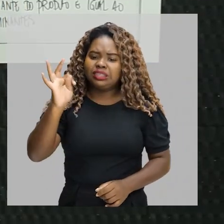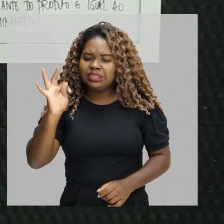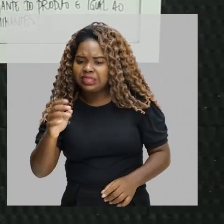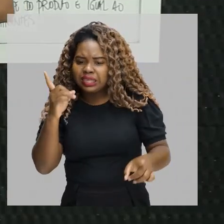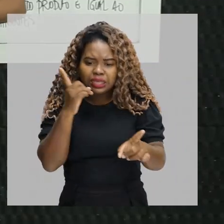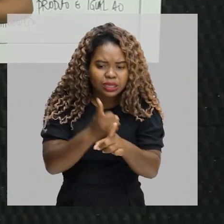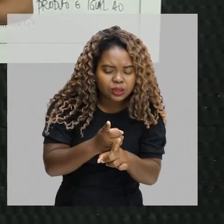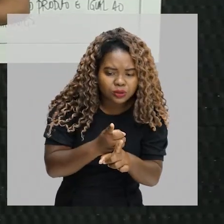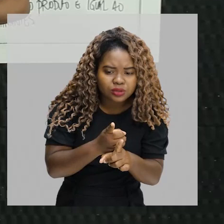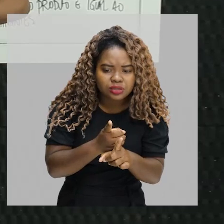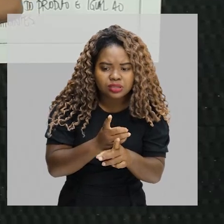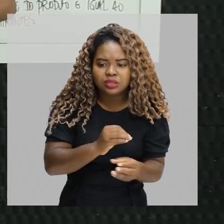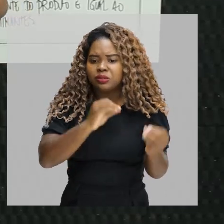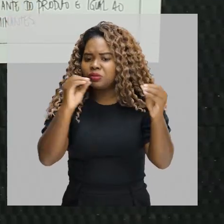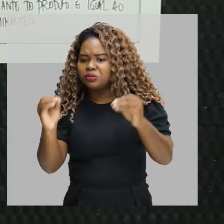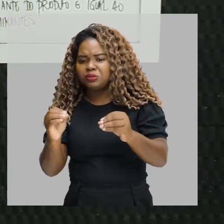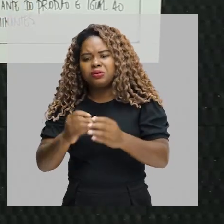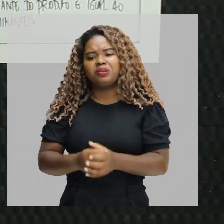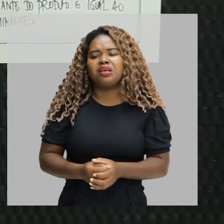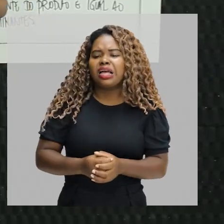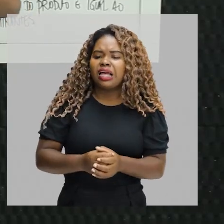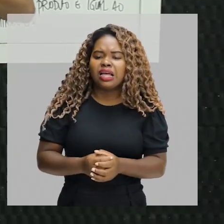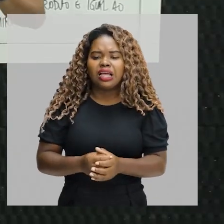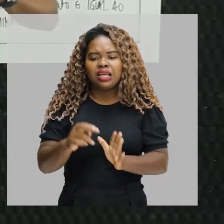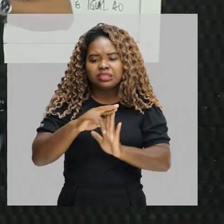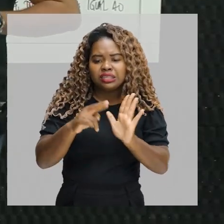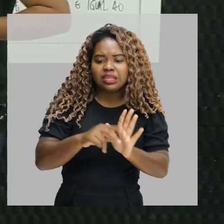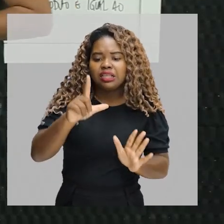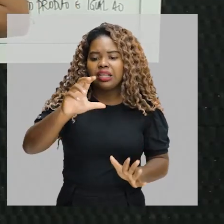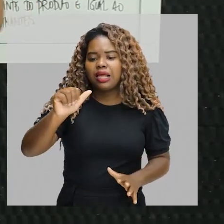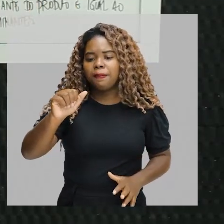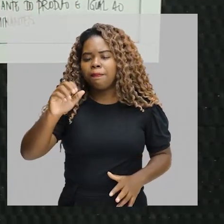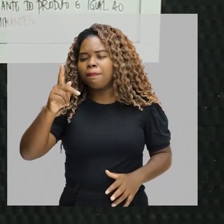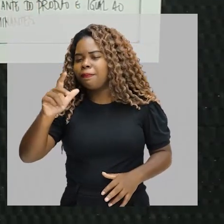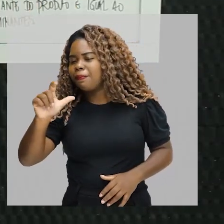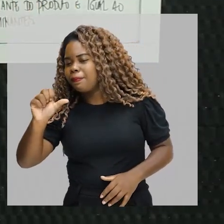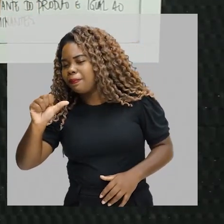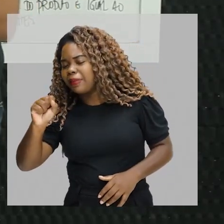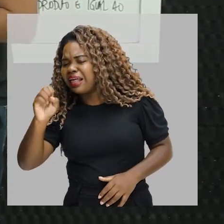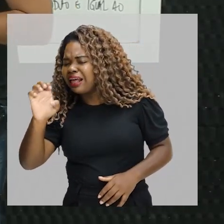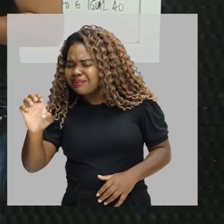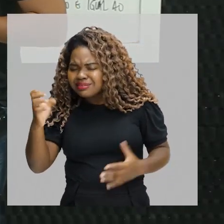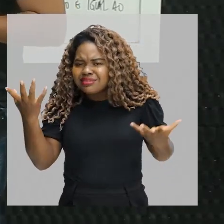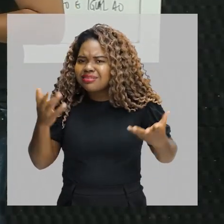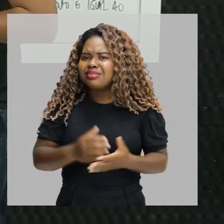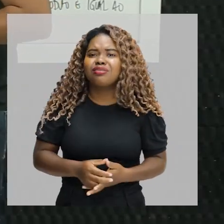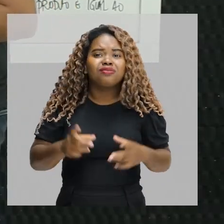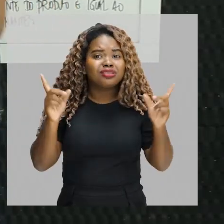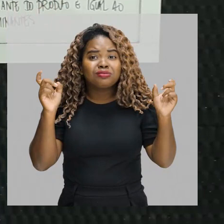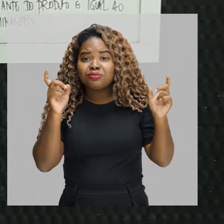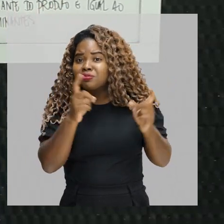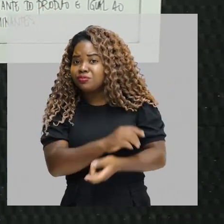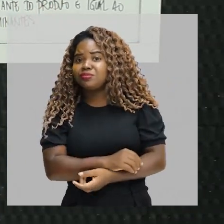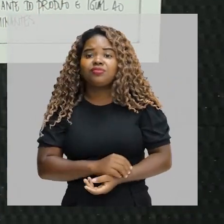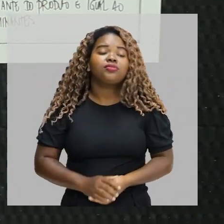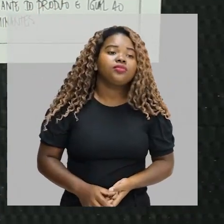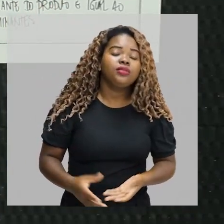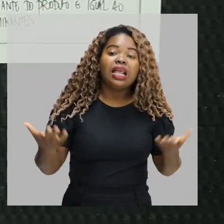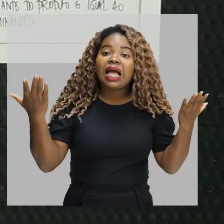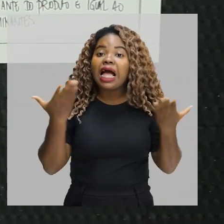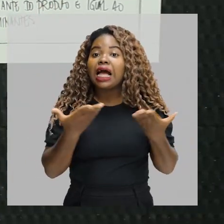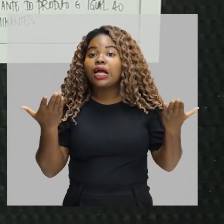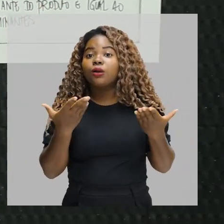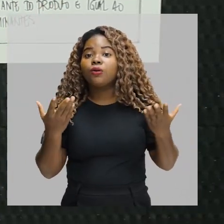dessa. Você tem que aplicar o teorema de Laplace, tá? Então vai ser trabalho demais. Agora veja o seguinte, pessoal, dá uma olhada